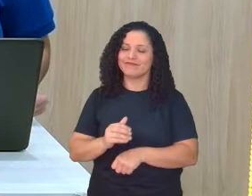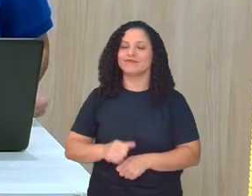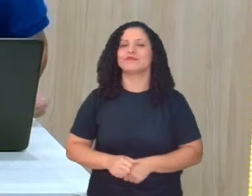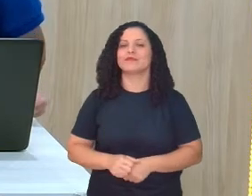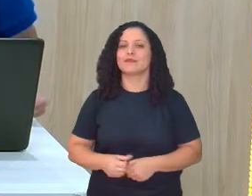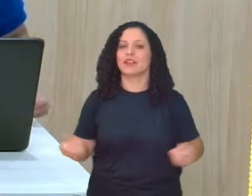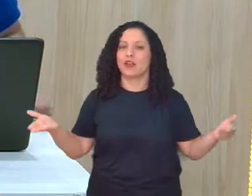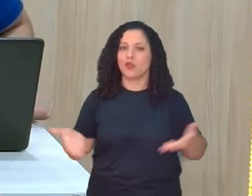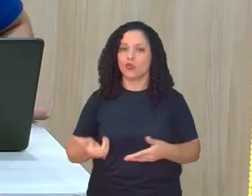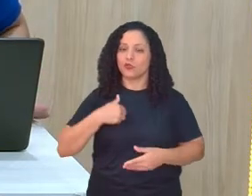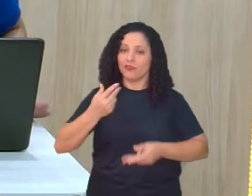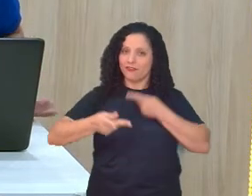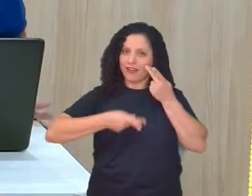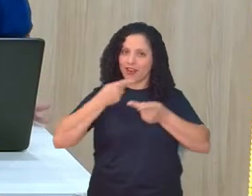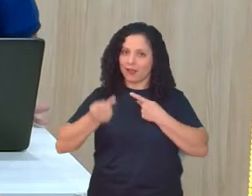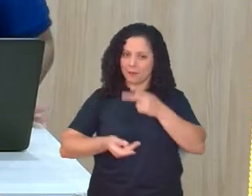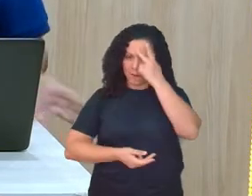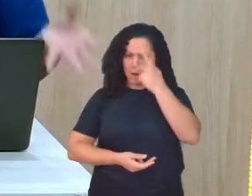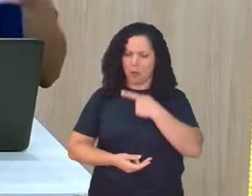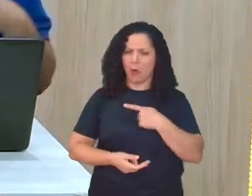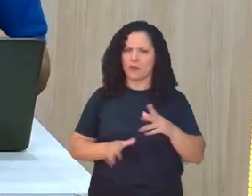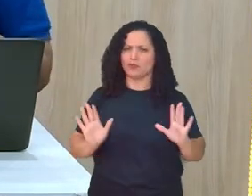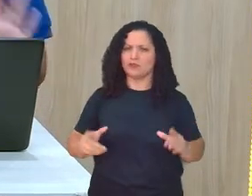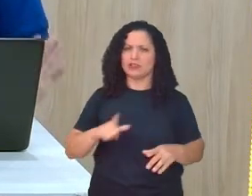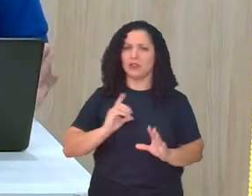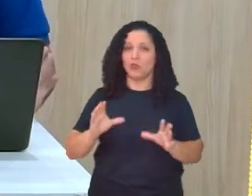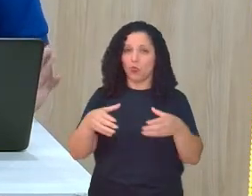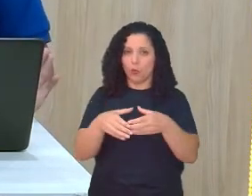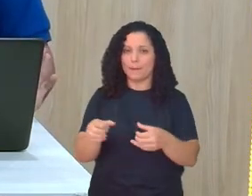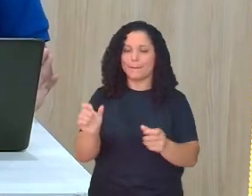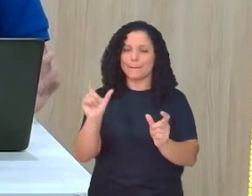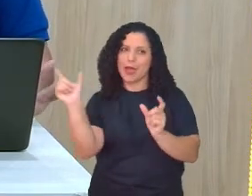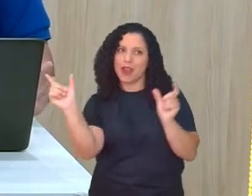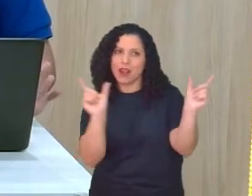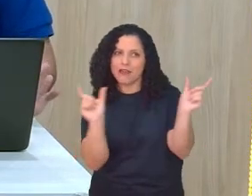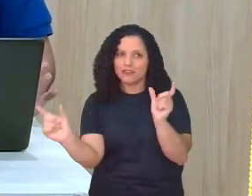de mim também. A gente tem um conjuntinho de palavras que a gente gosta de usar,